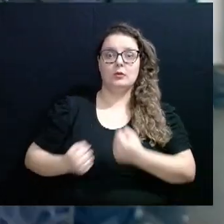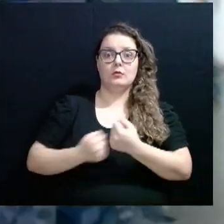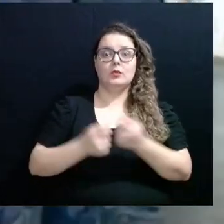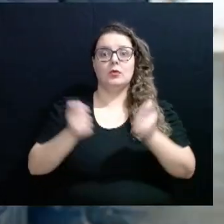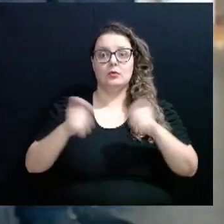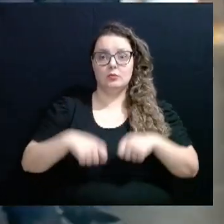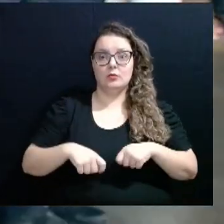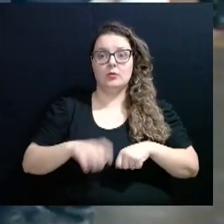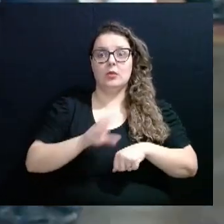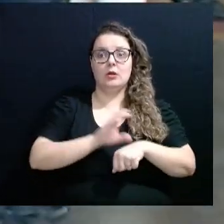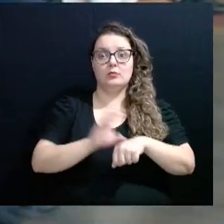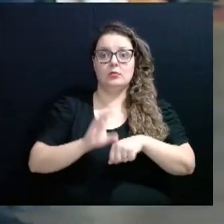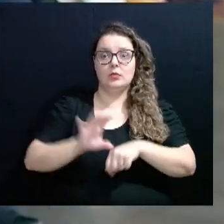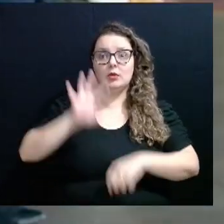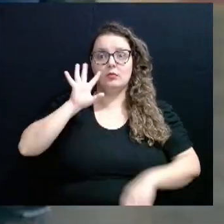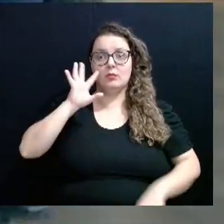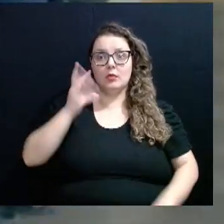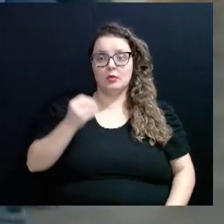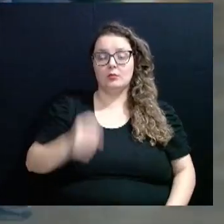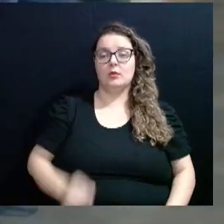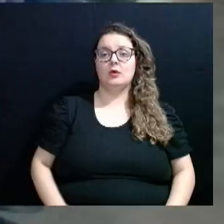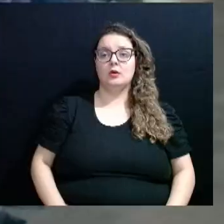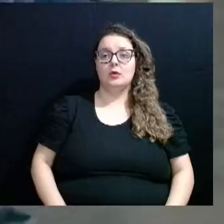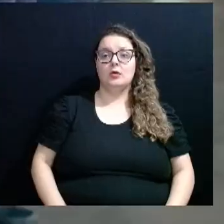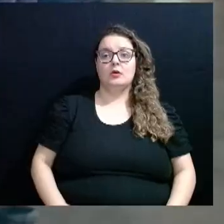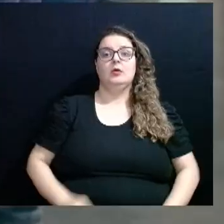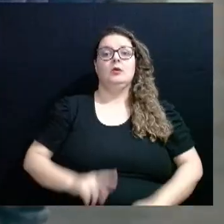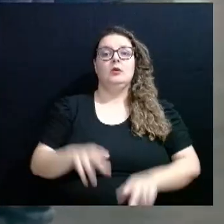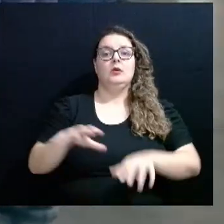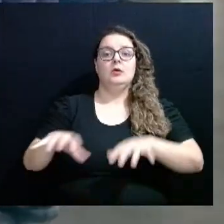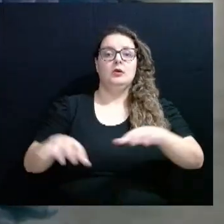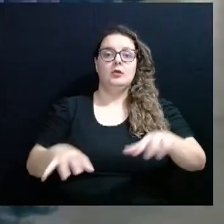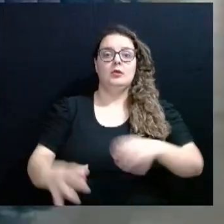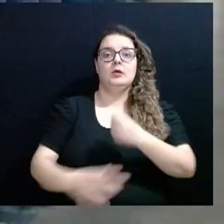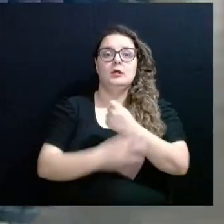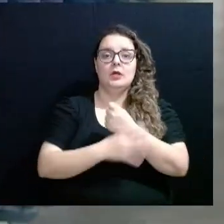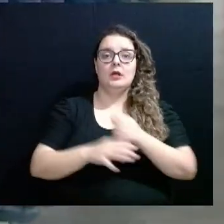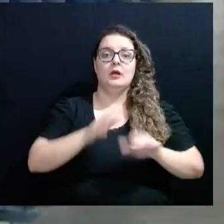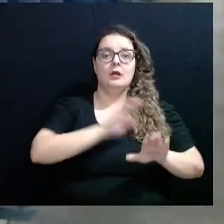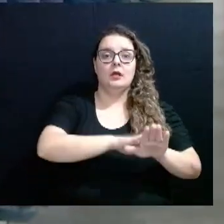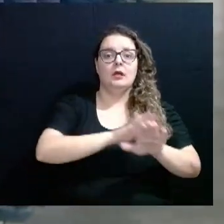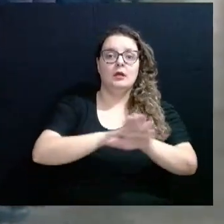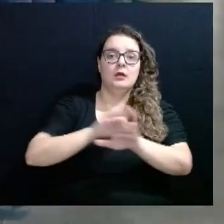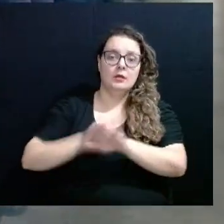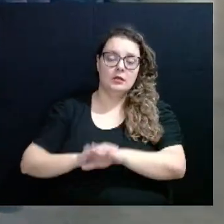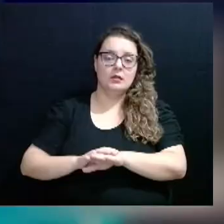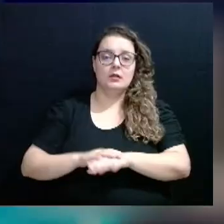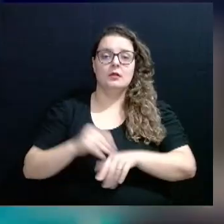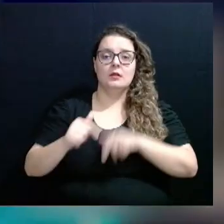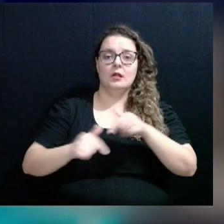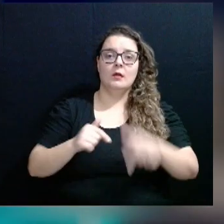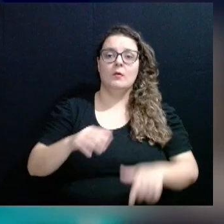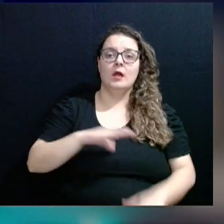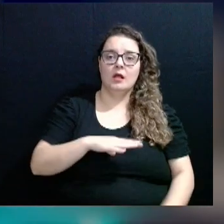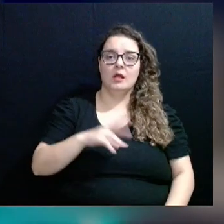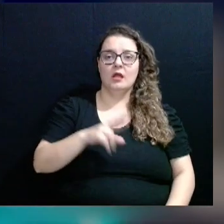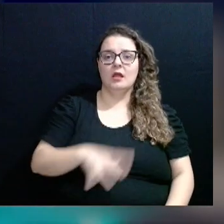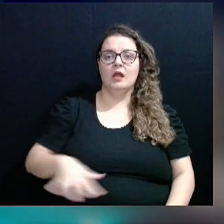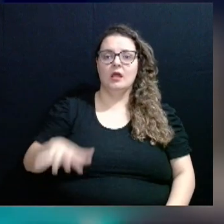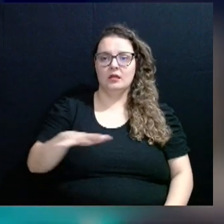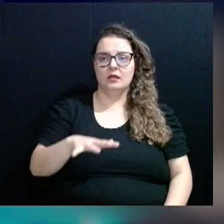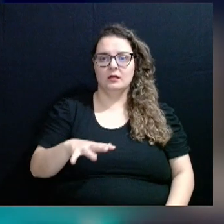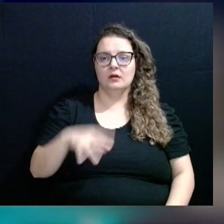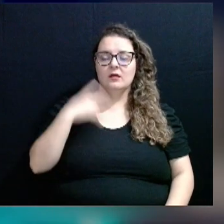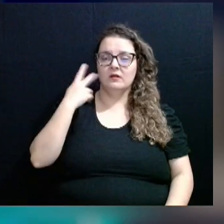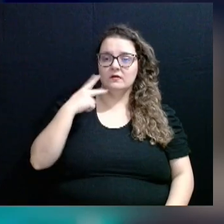a diferentes órgãos de segurança que atuam nas diversas operações da cidade e região. O vereador já